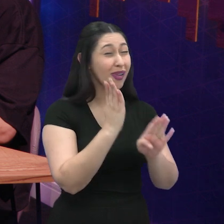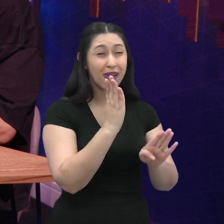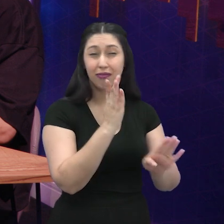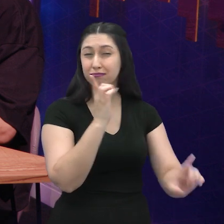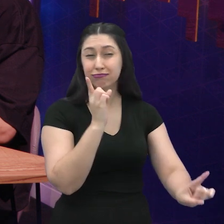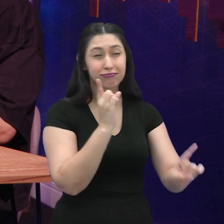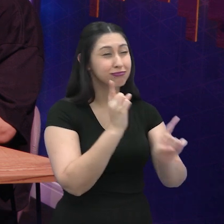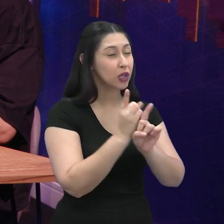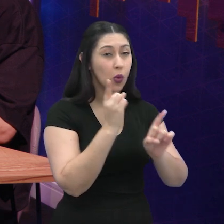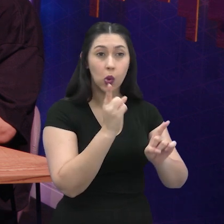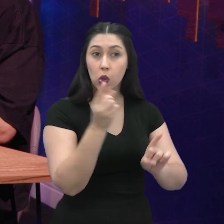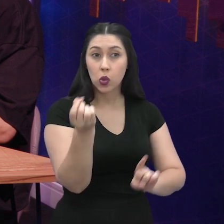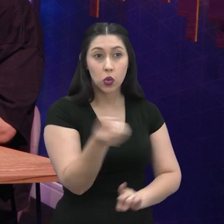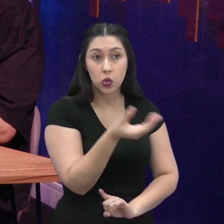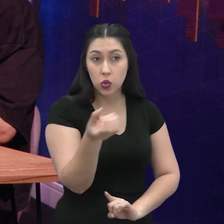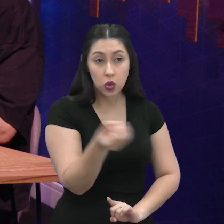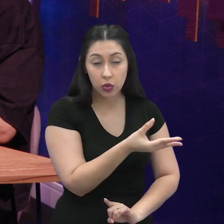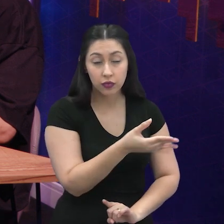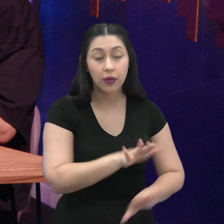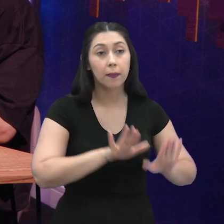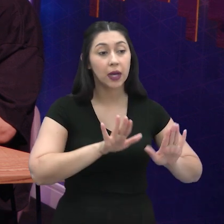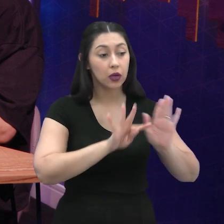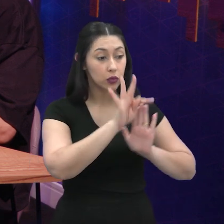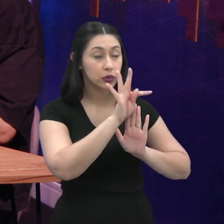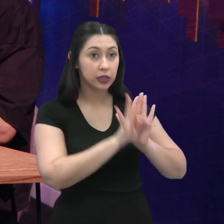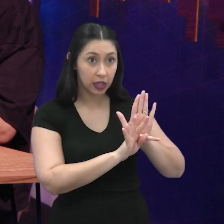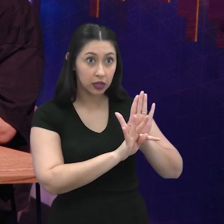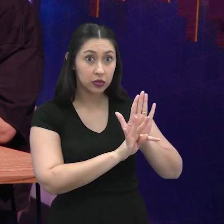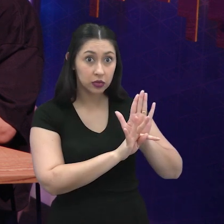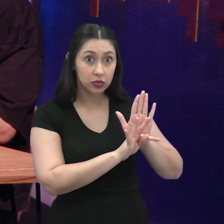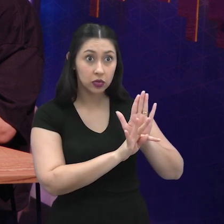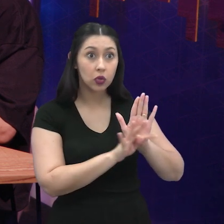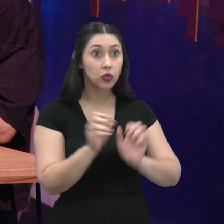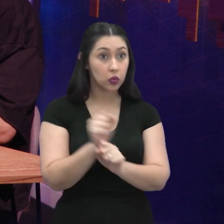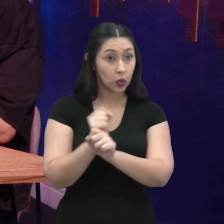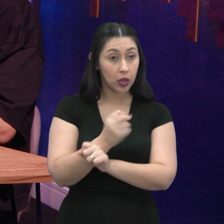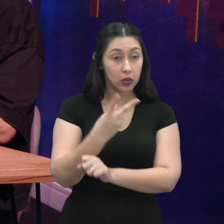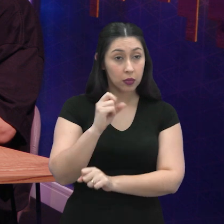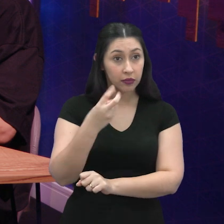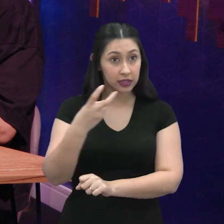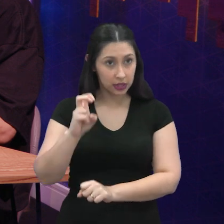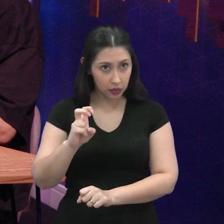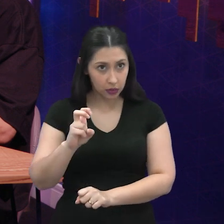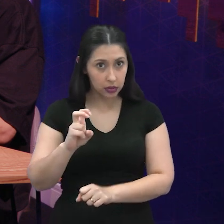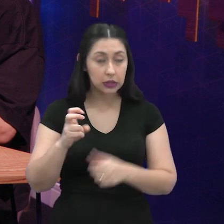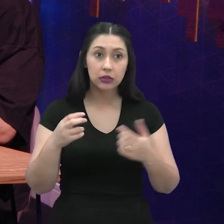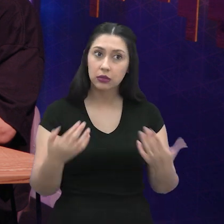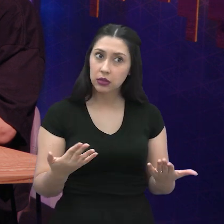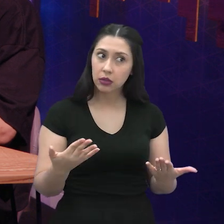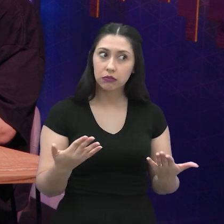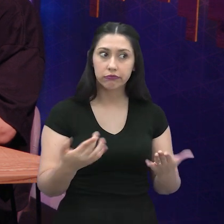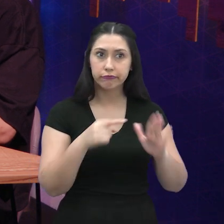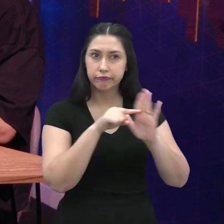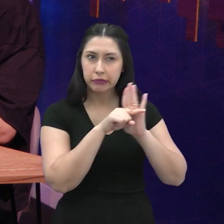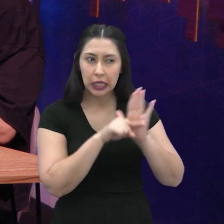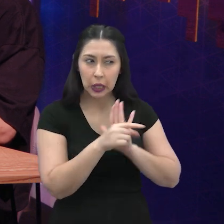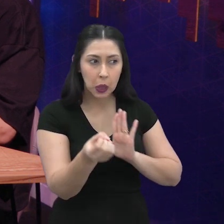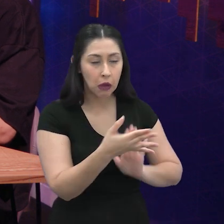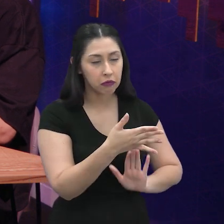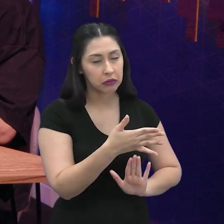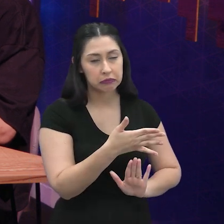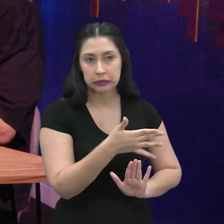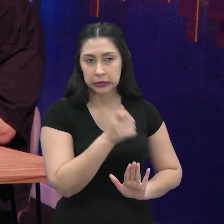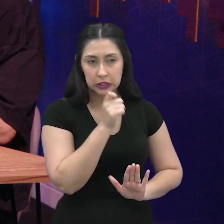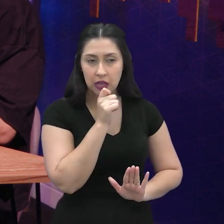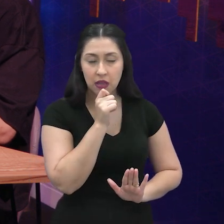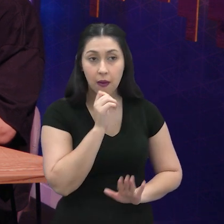não achei, pelo menos, atualizações desse dado. E esse texto da National Geographic é desse ano. Então, acho que não deve ter uma